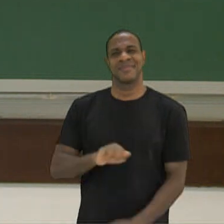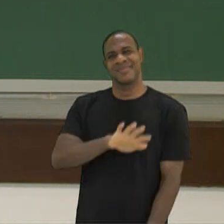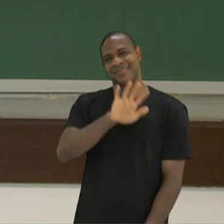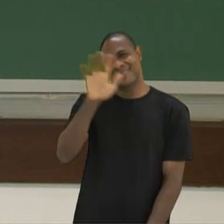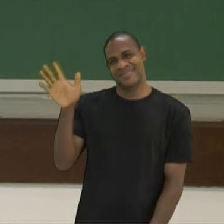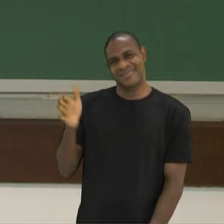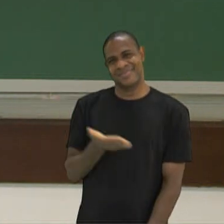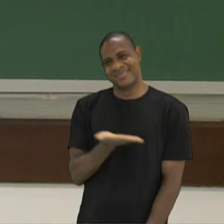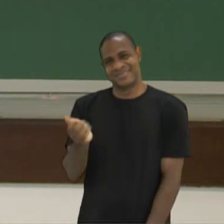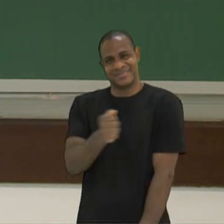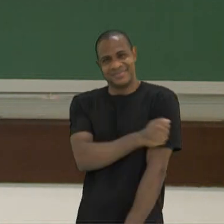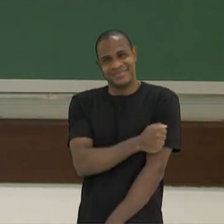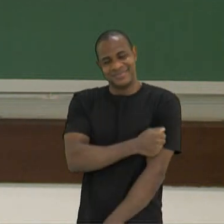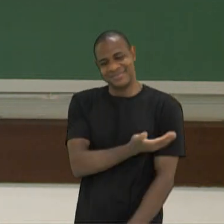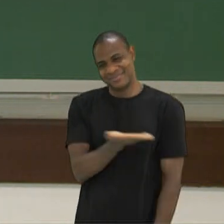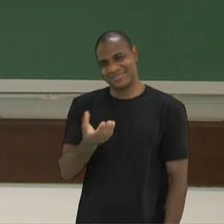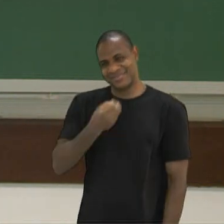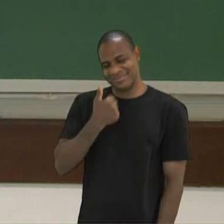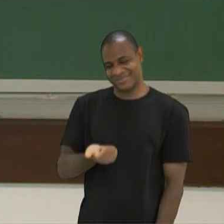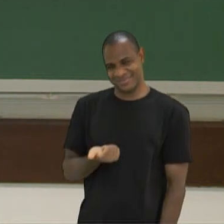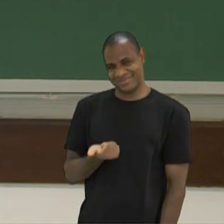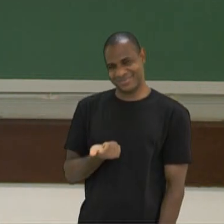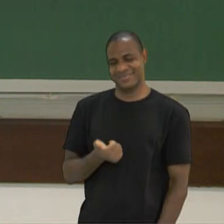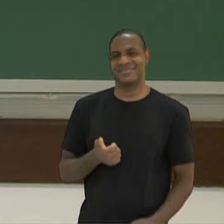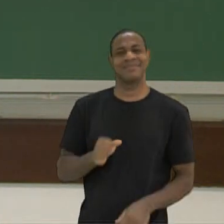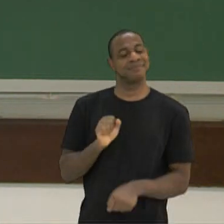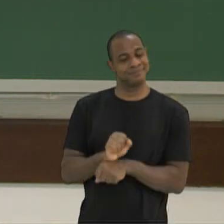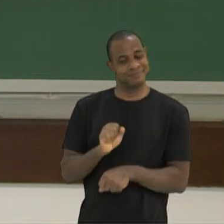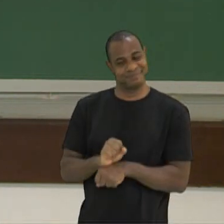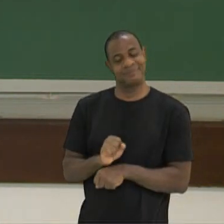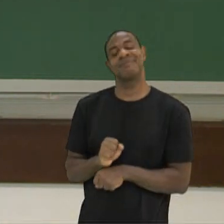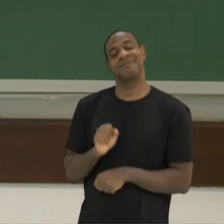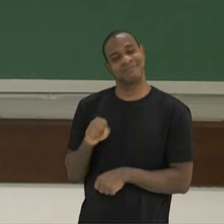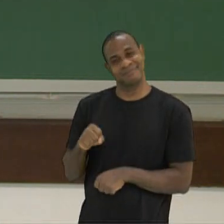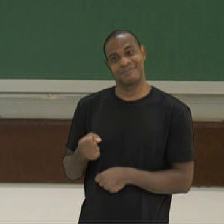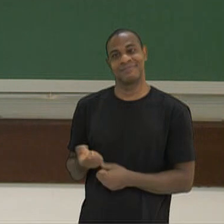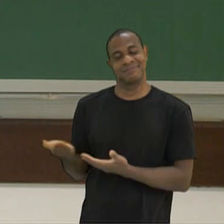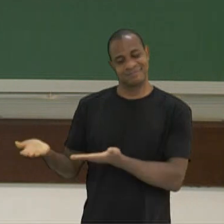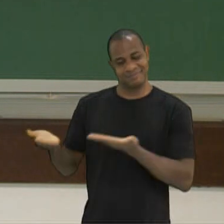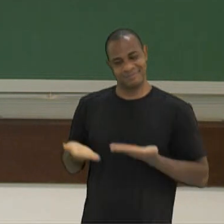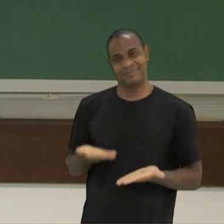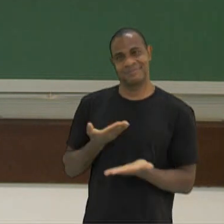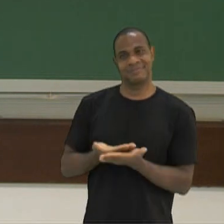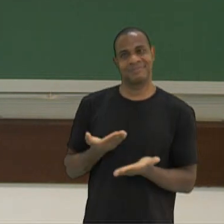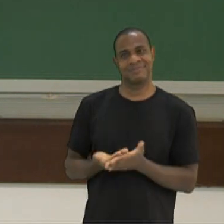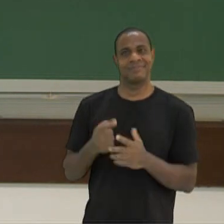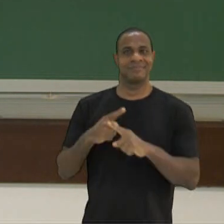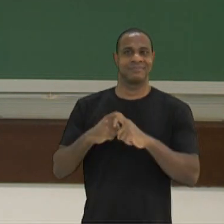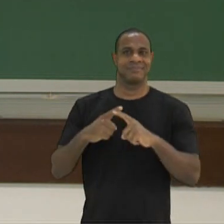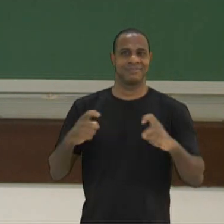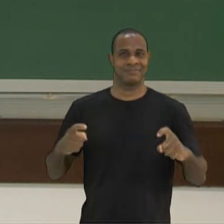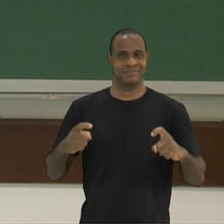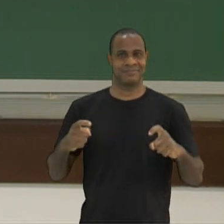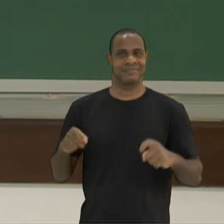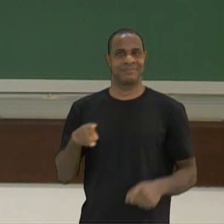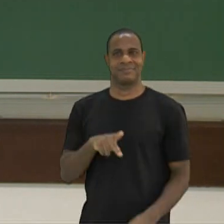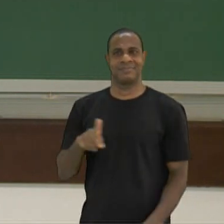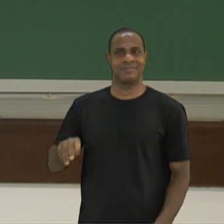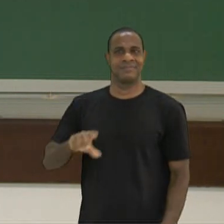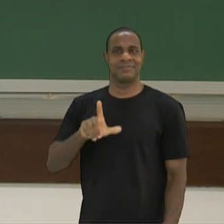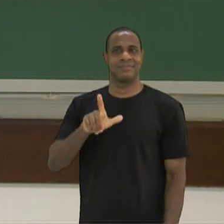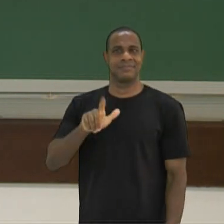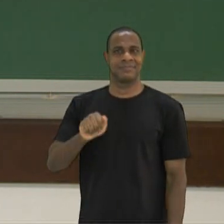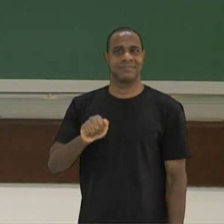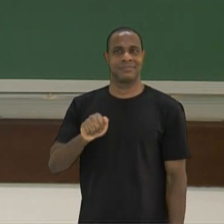Olá, alunos e alunas, tudo bem? Espero que sim. Sejam bem-vindos a mais uma aula de ciências comigo, professora